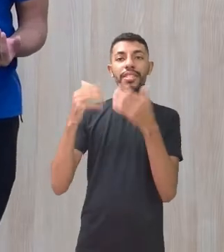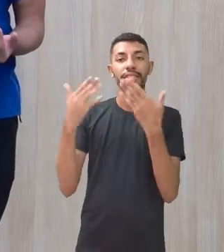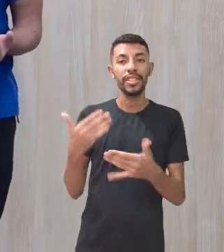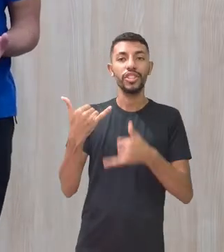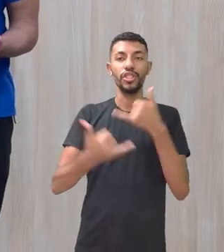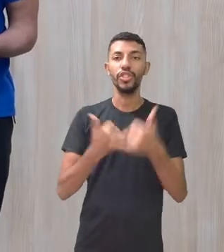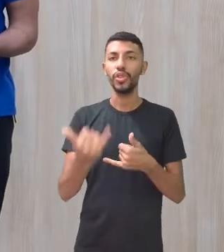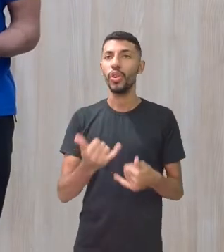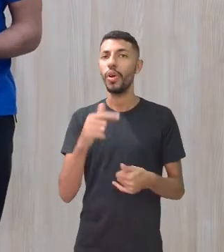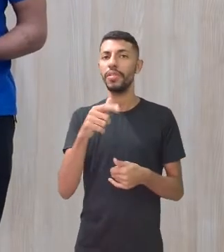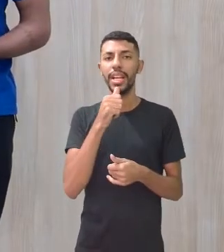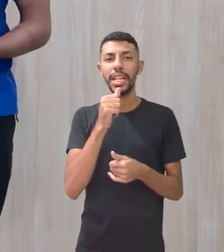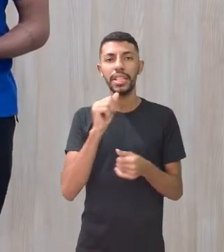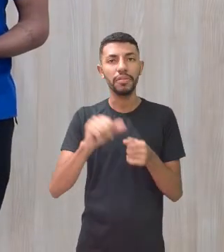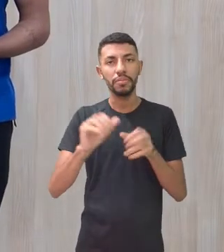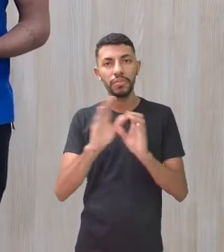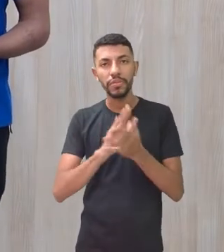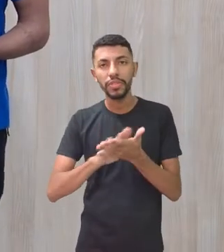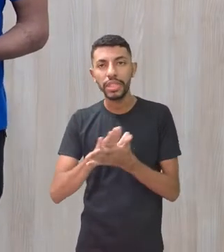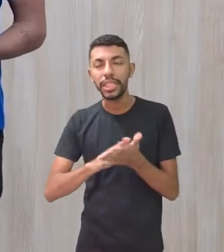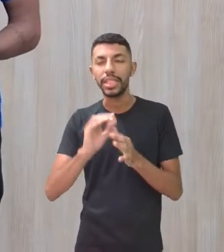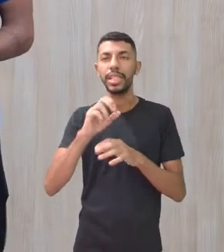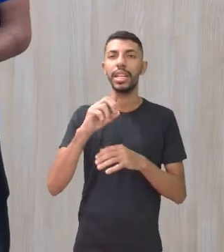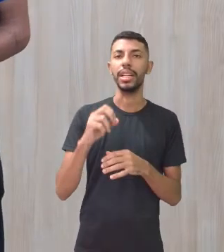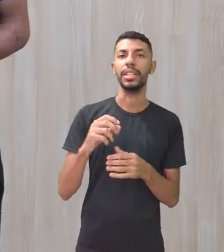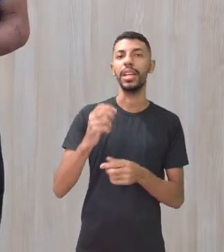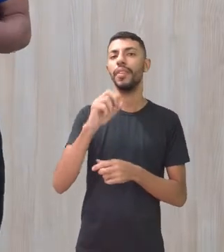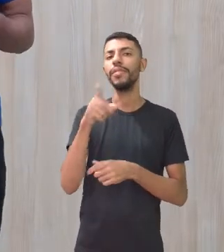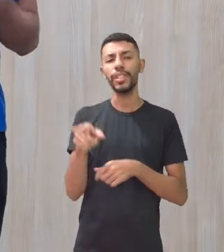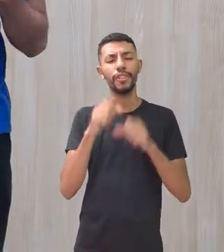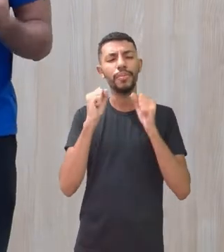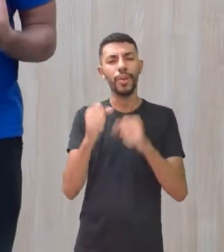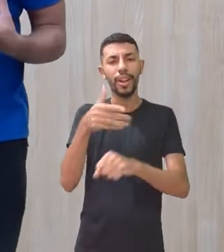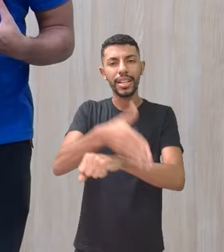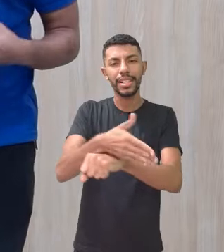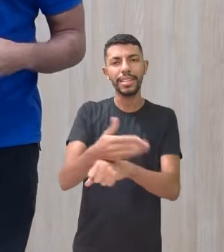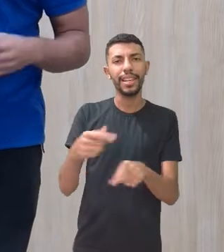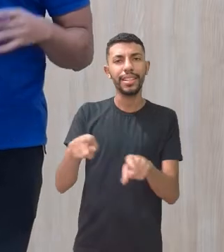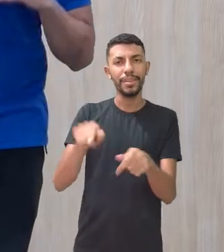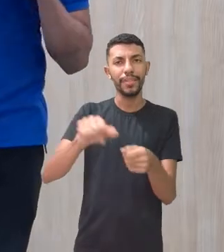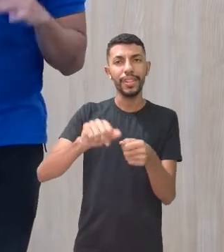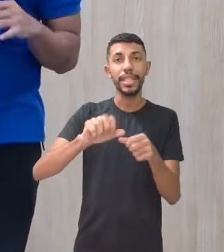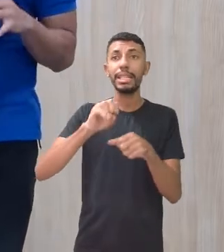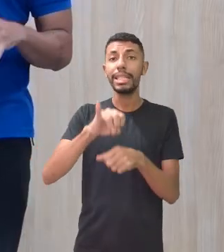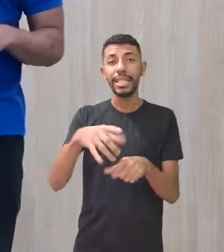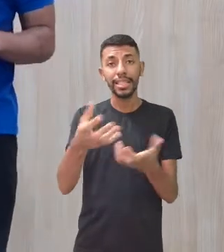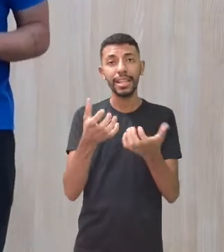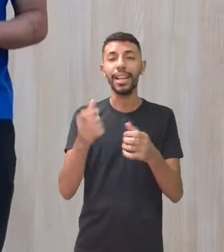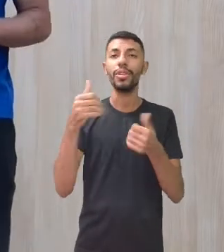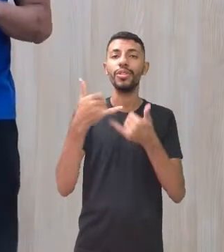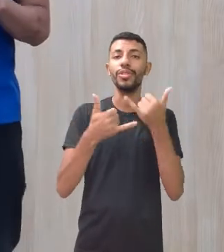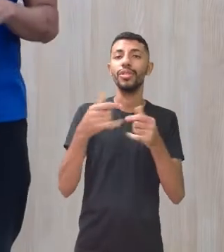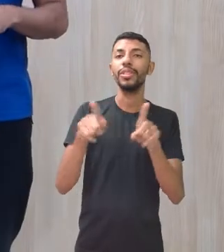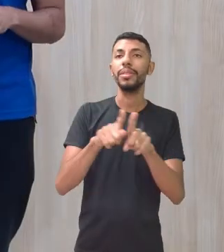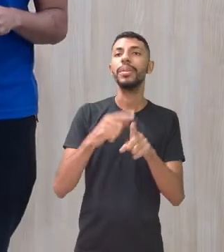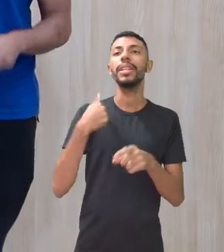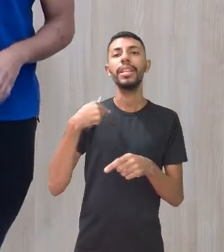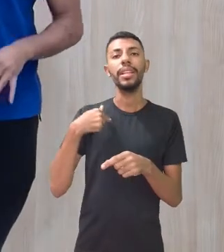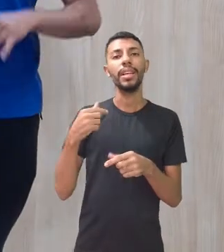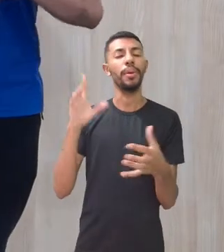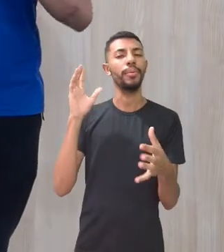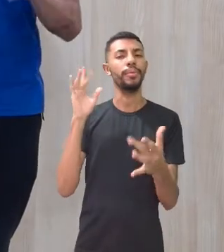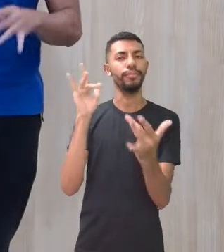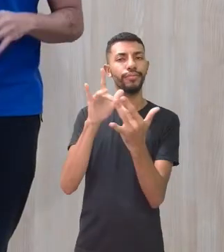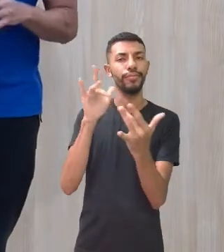não estava na semana passada, vocês podem acessar e fazer lá. E se quiser o joguinho também, só comentar lá no YouTube que eu passo meu